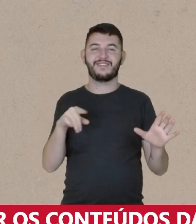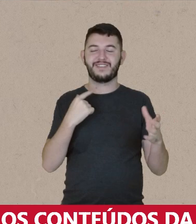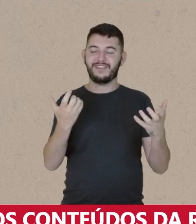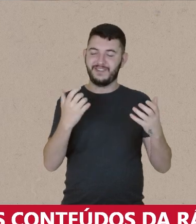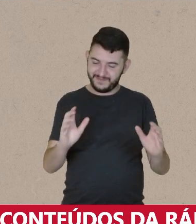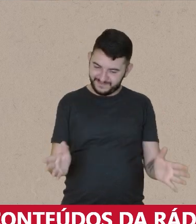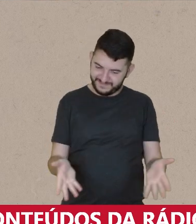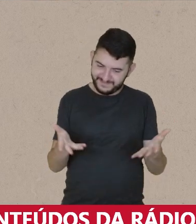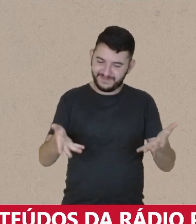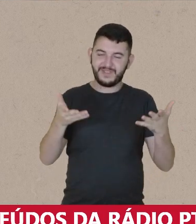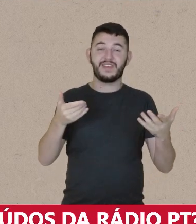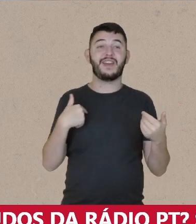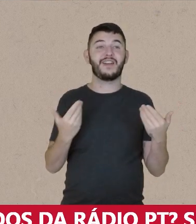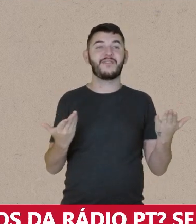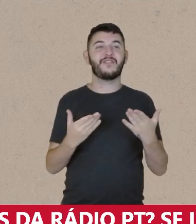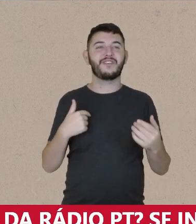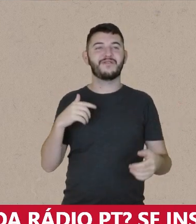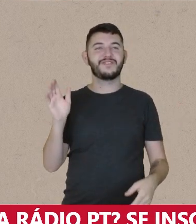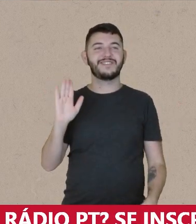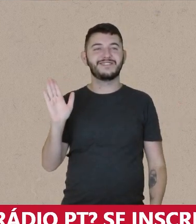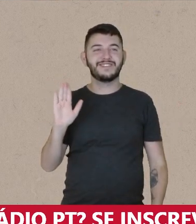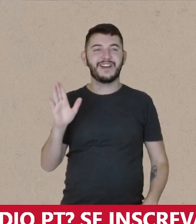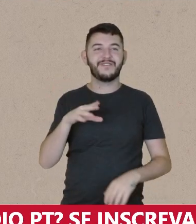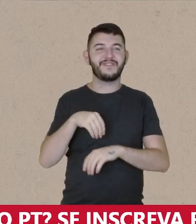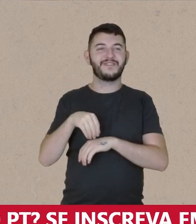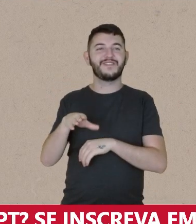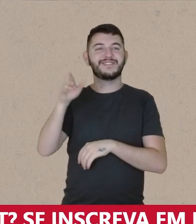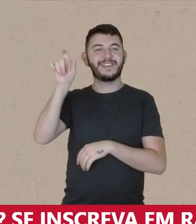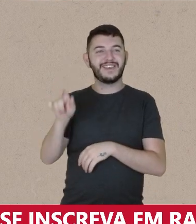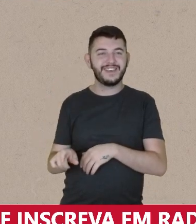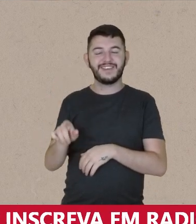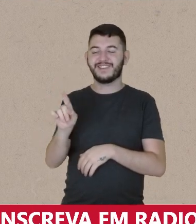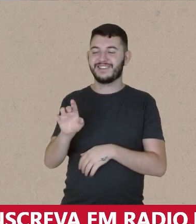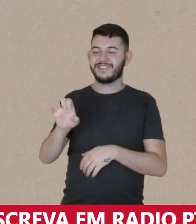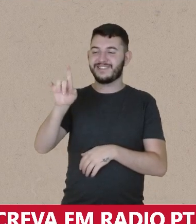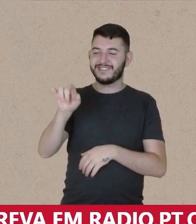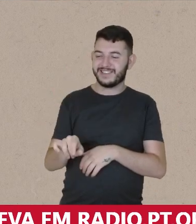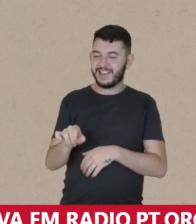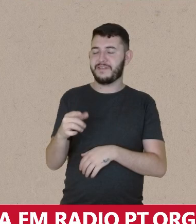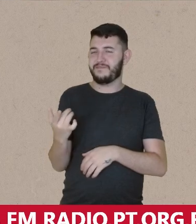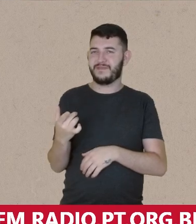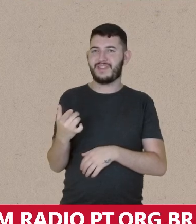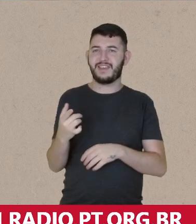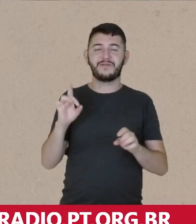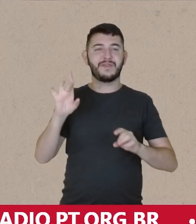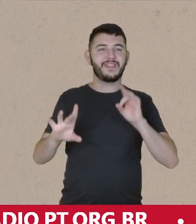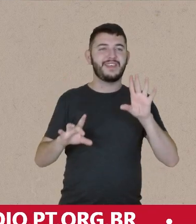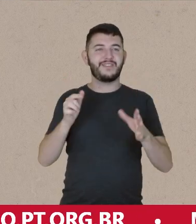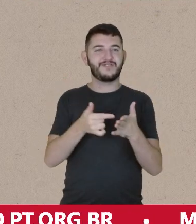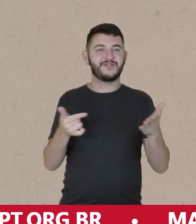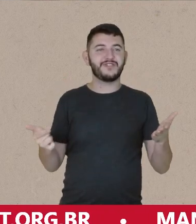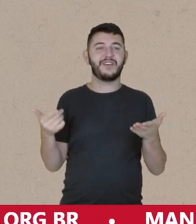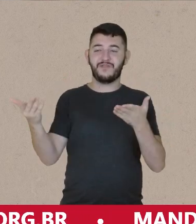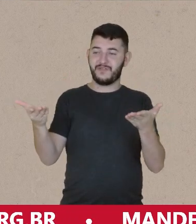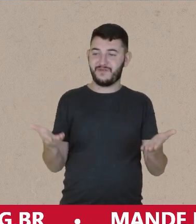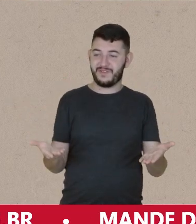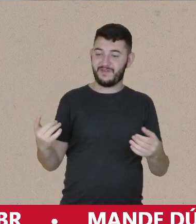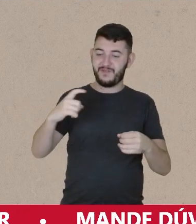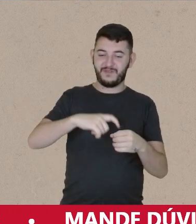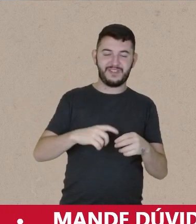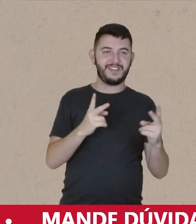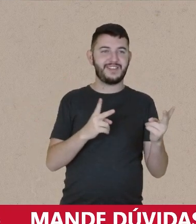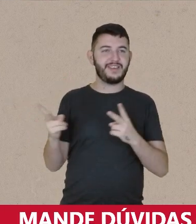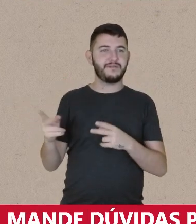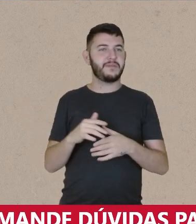Zé Dirceu, dessa edição histórica do jornal. E fica o convite para você voltar sempre que você quiser. Estou às